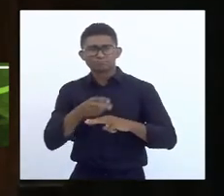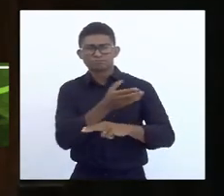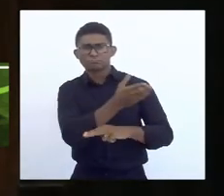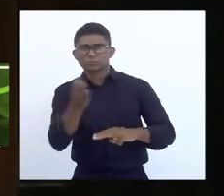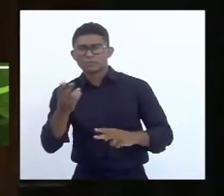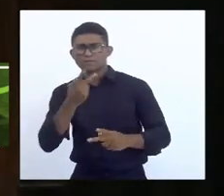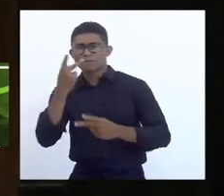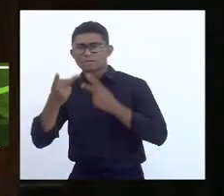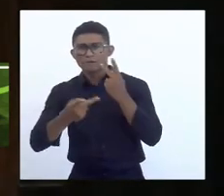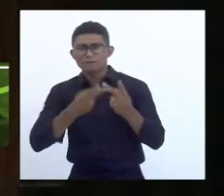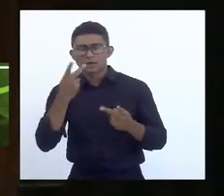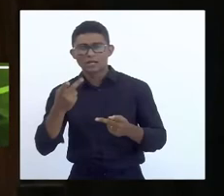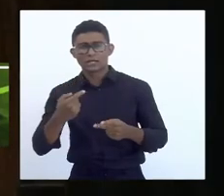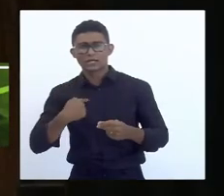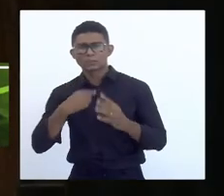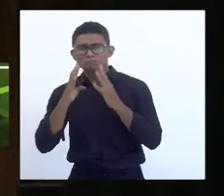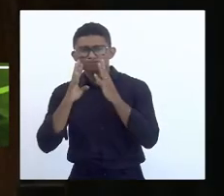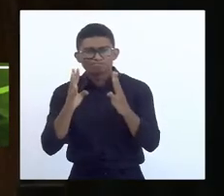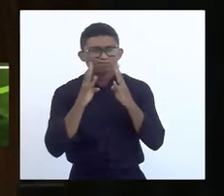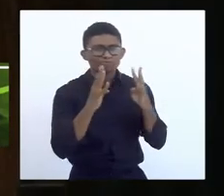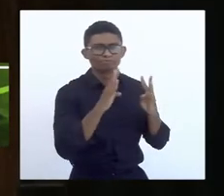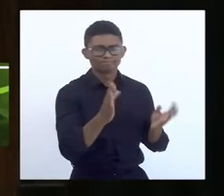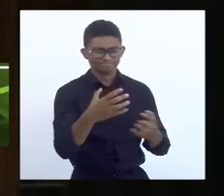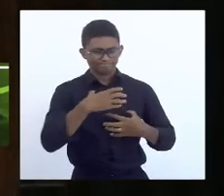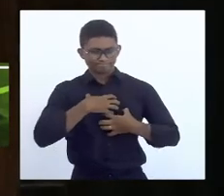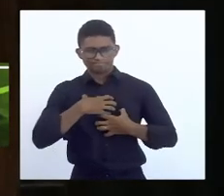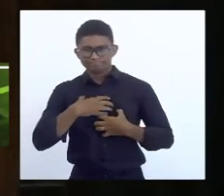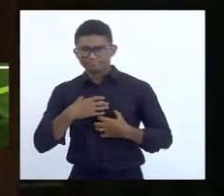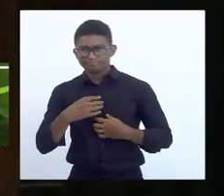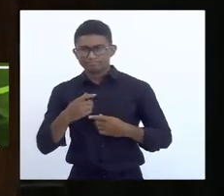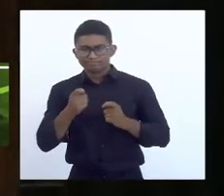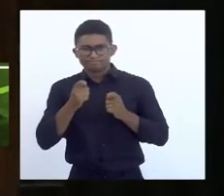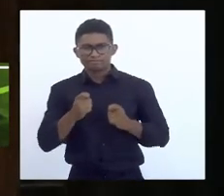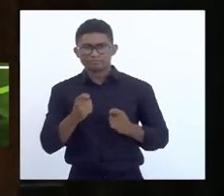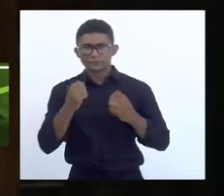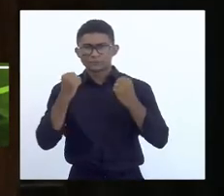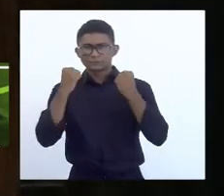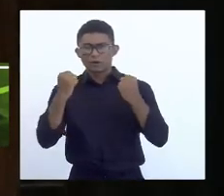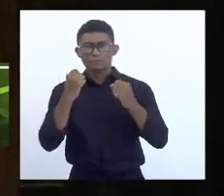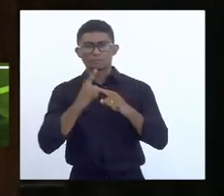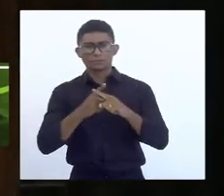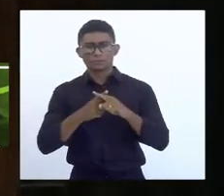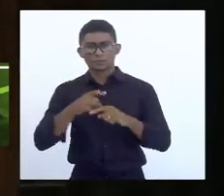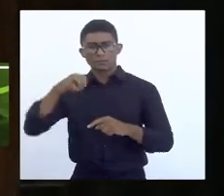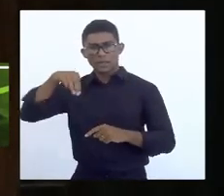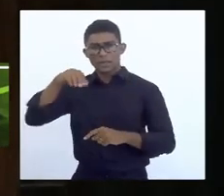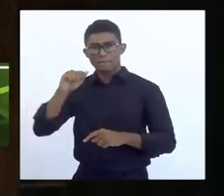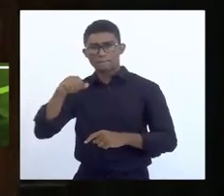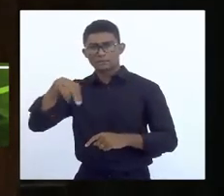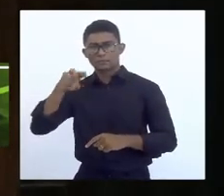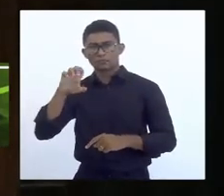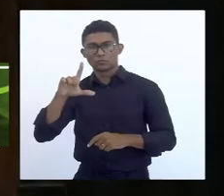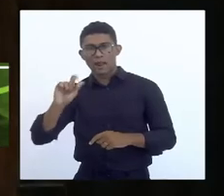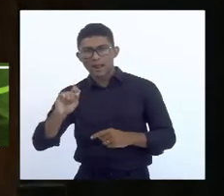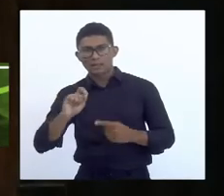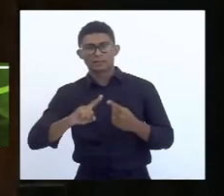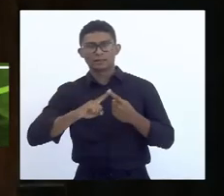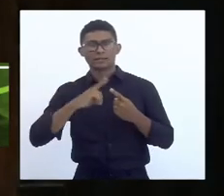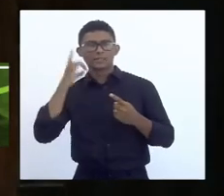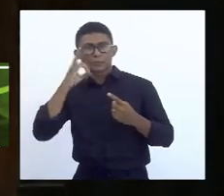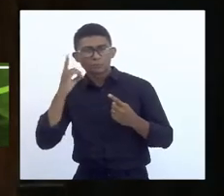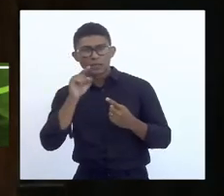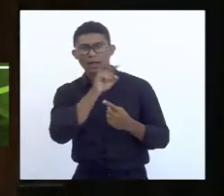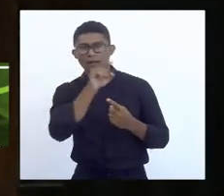momento de extremo fortalecimento, porque eu me inspiro na fala de Manuela, na fala das deputadas, das